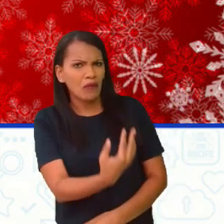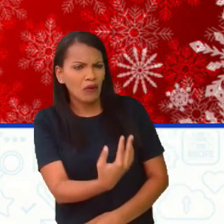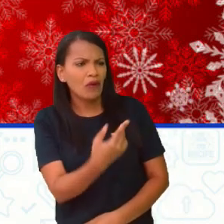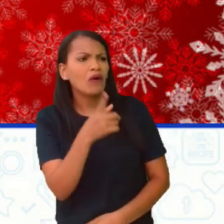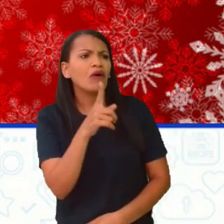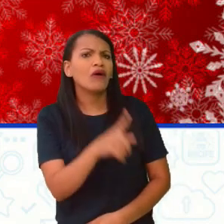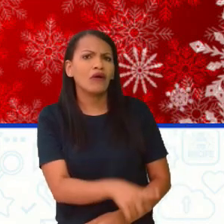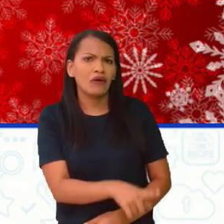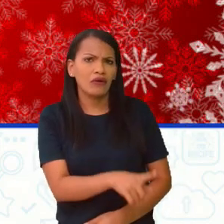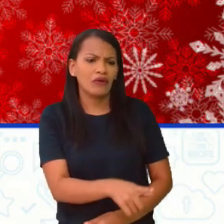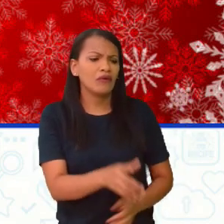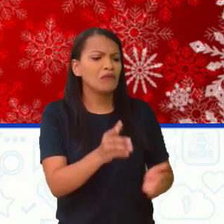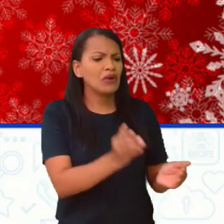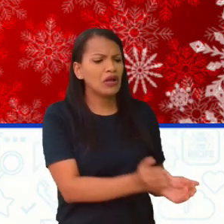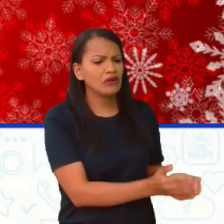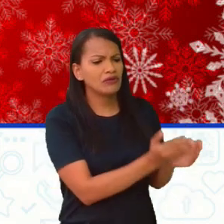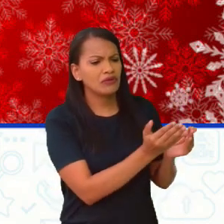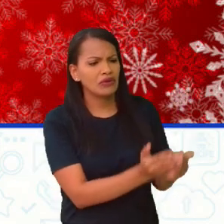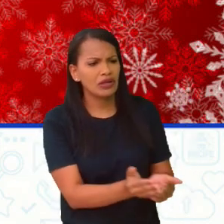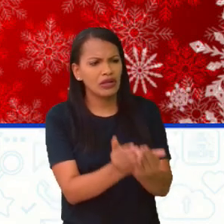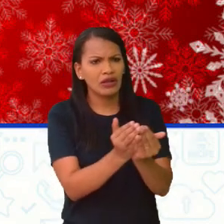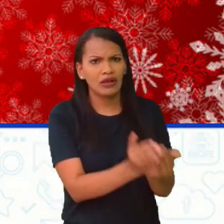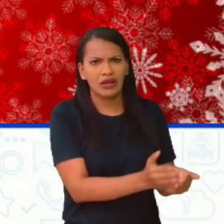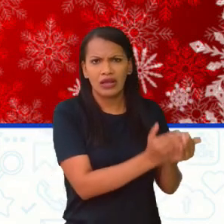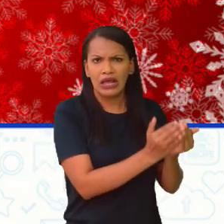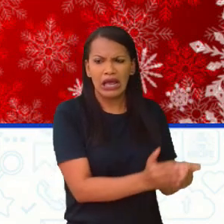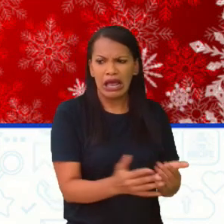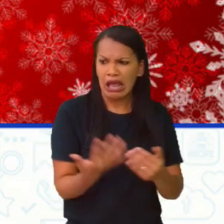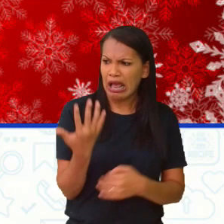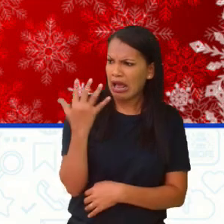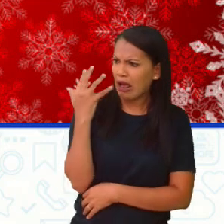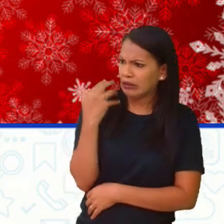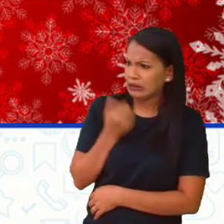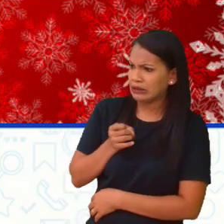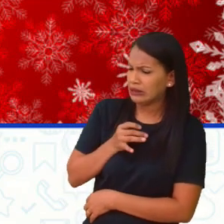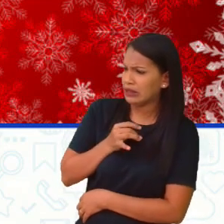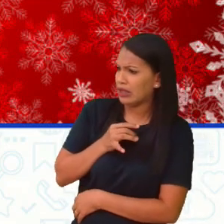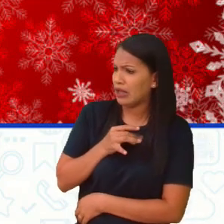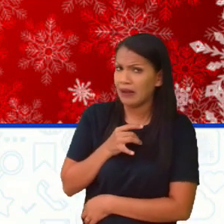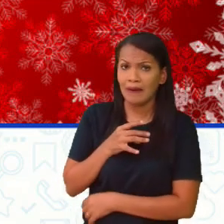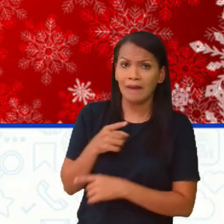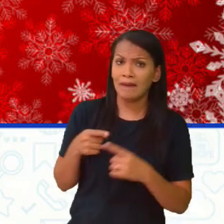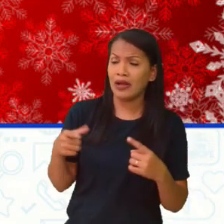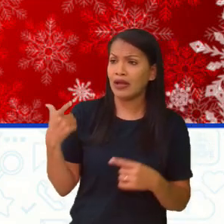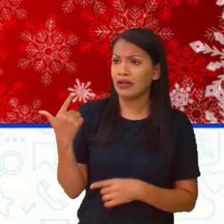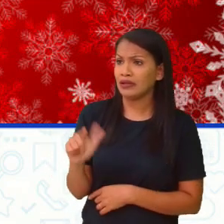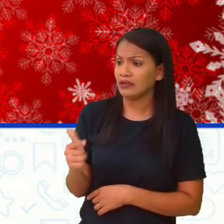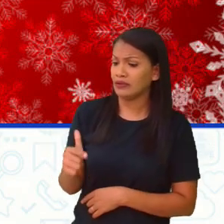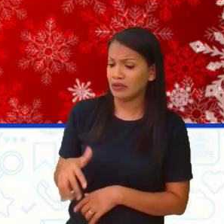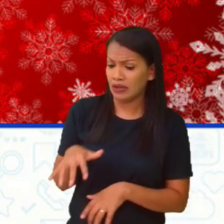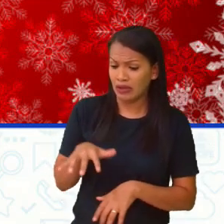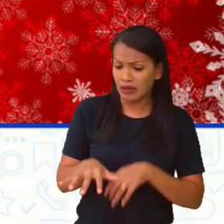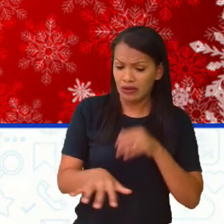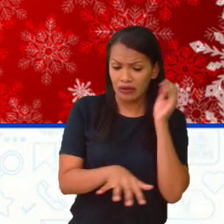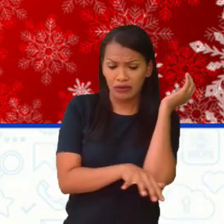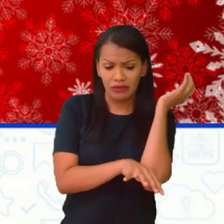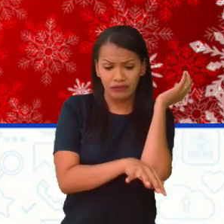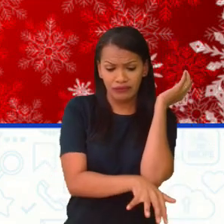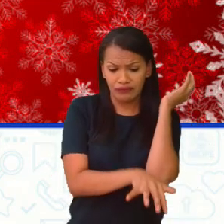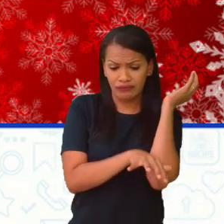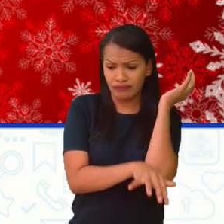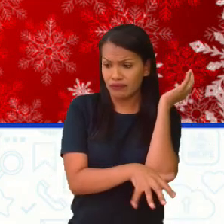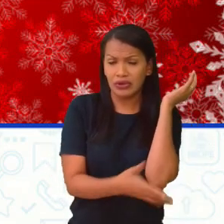belíssimo mastro para o navio. A árvore ficou aflita, pois ela não tinha mais o solo para fingir-se ser incapacitada de